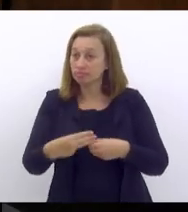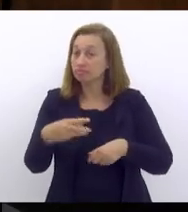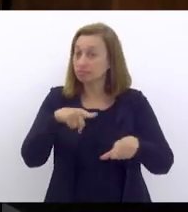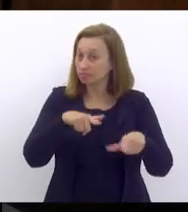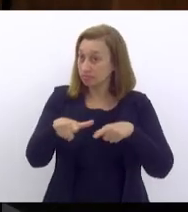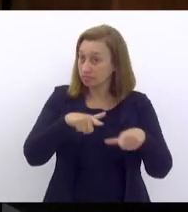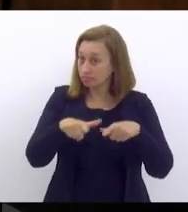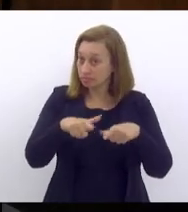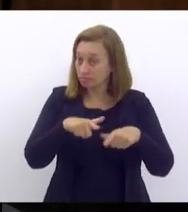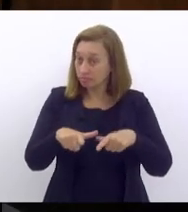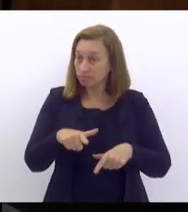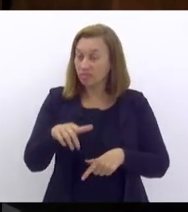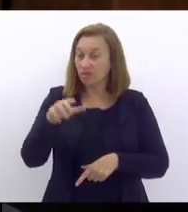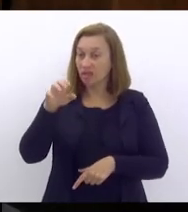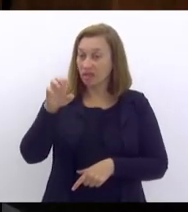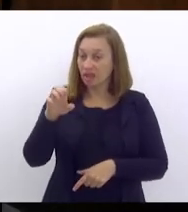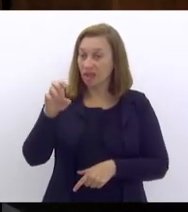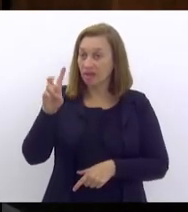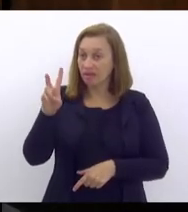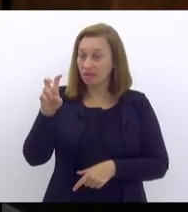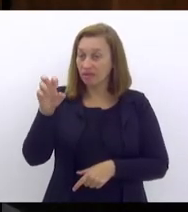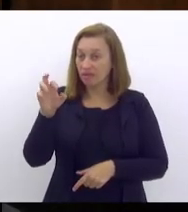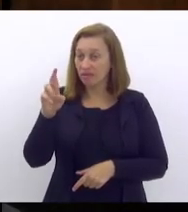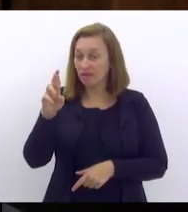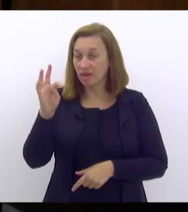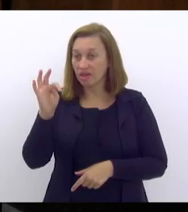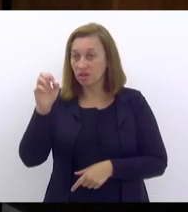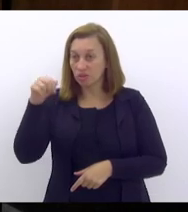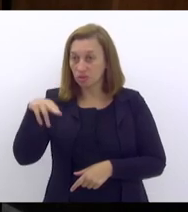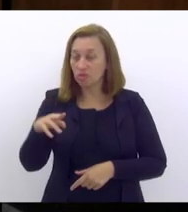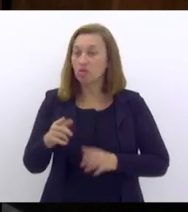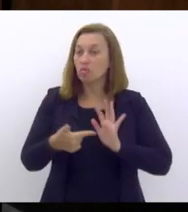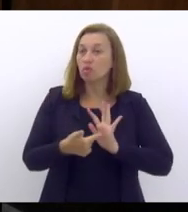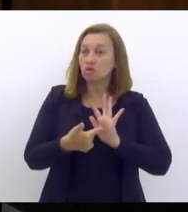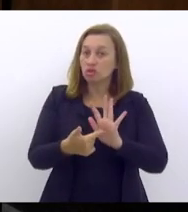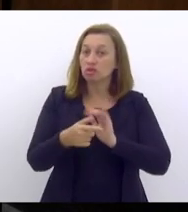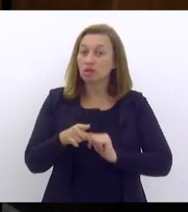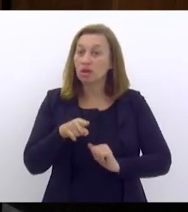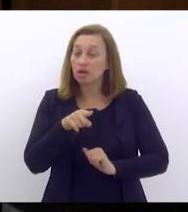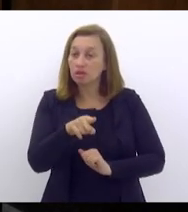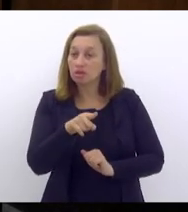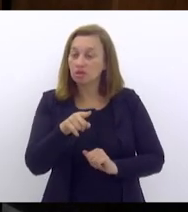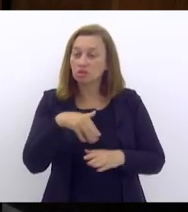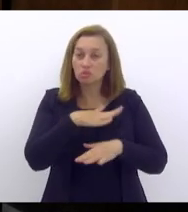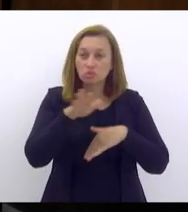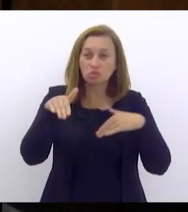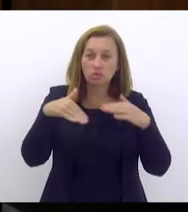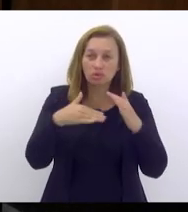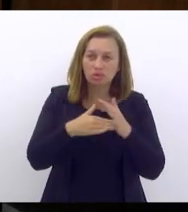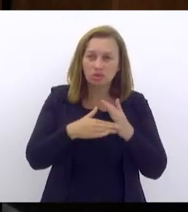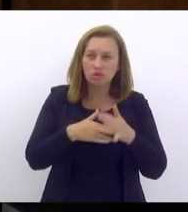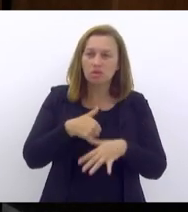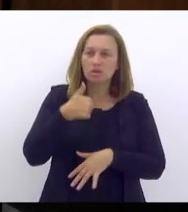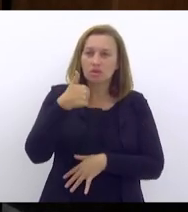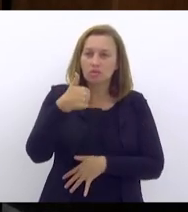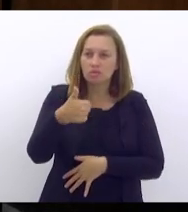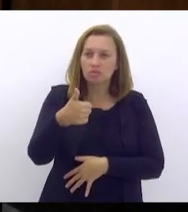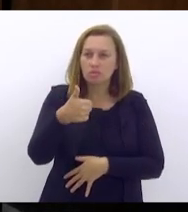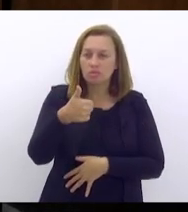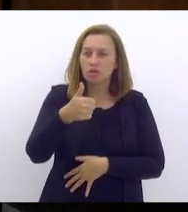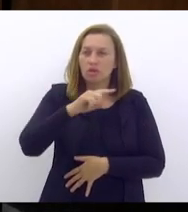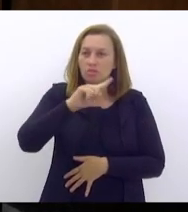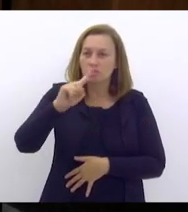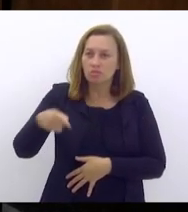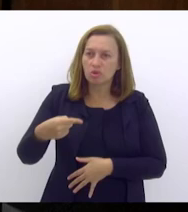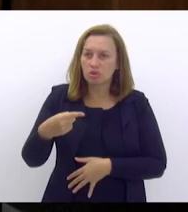trabalho, o secretário Everton Gomes, para mostrar que ali, ao todo, cerca de 1.000 postos de